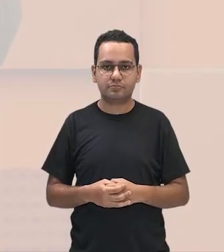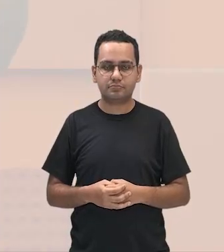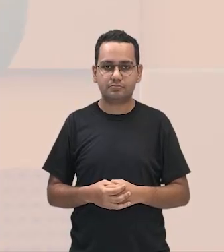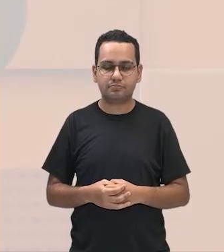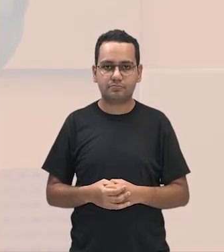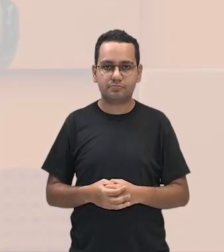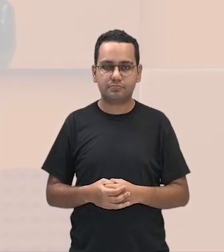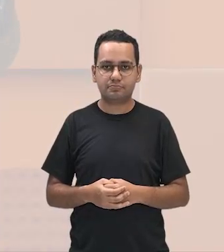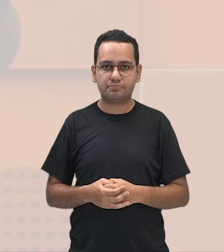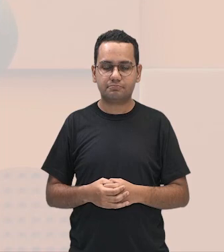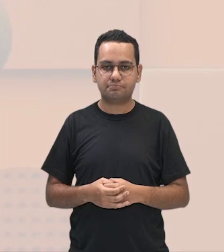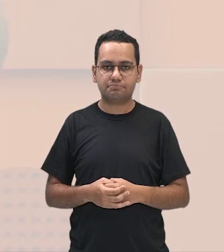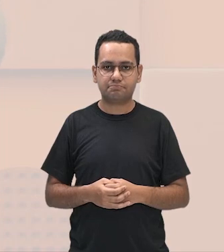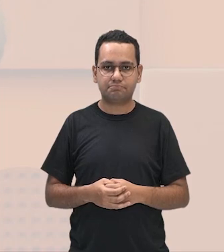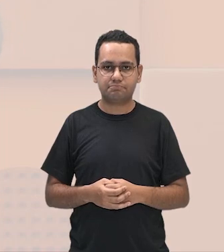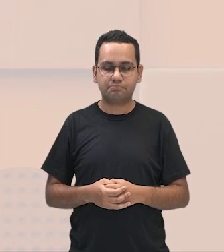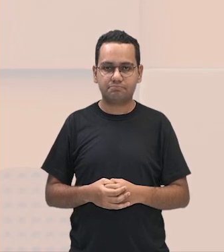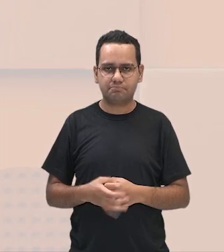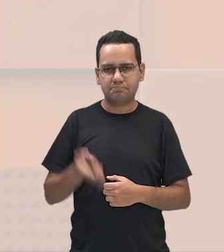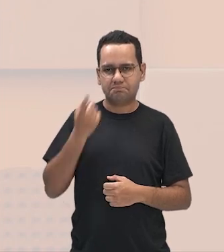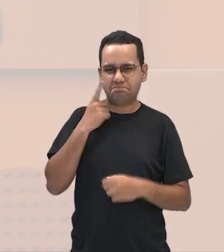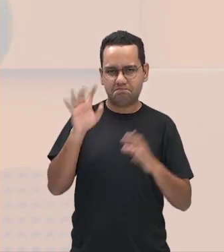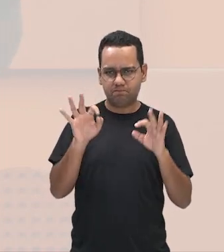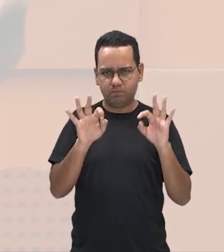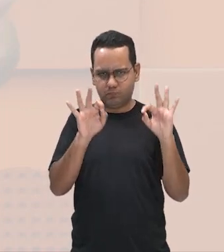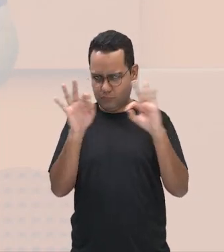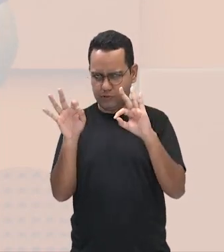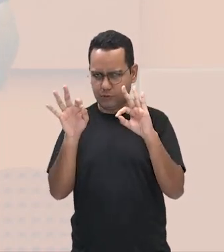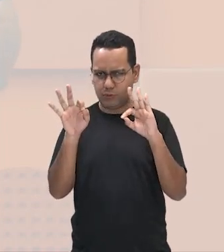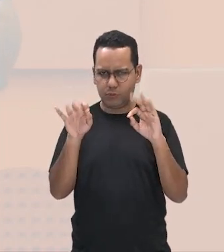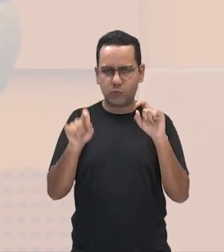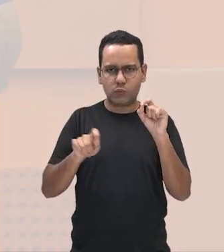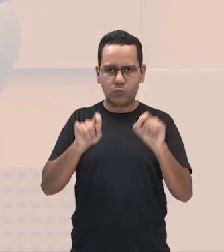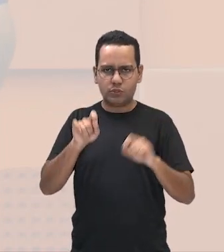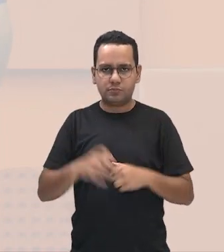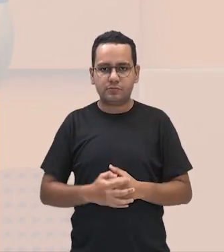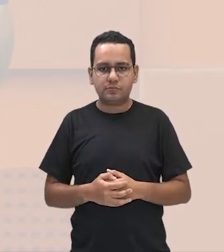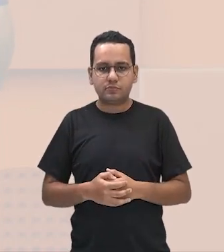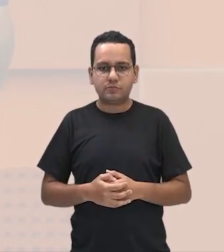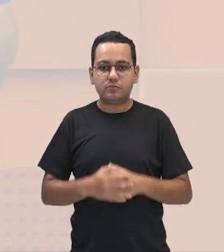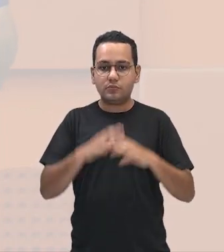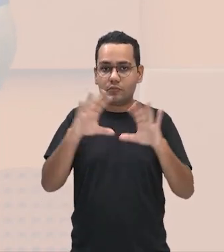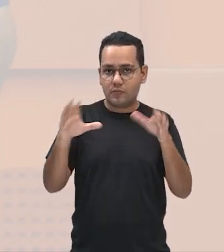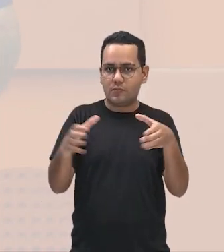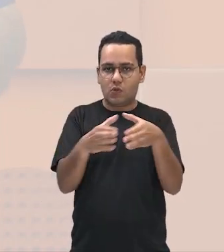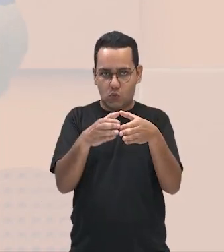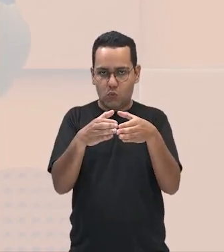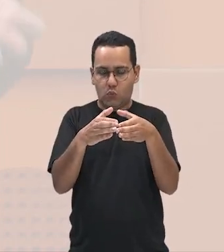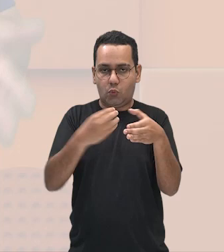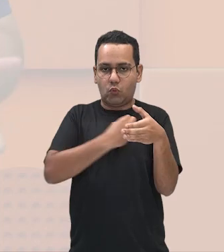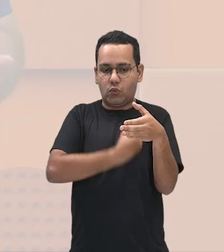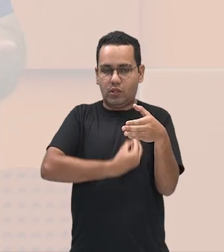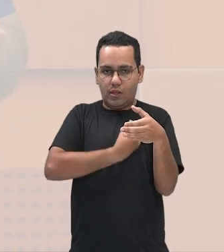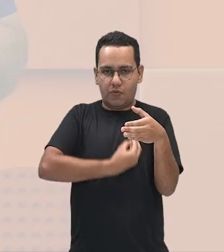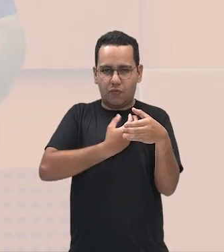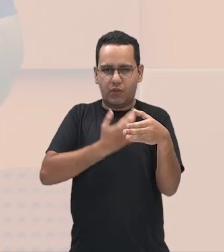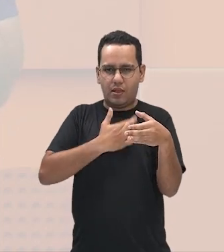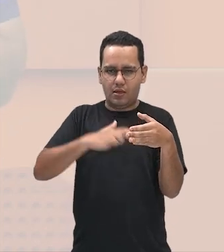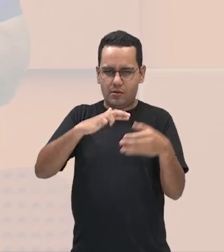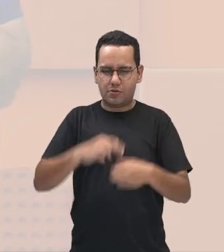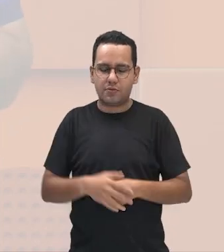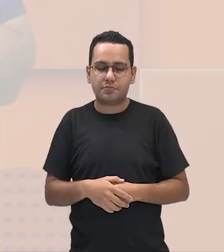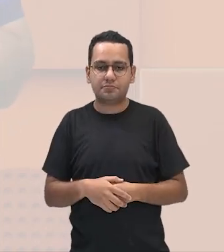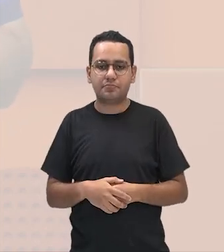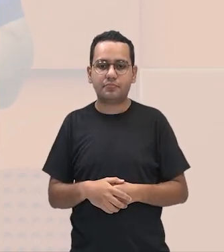Então, acompanharam comigo a importância, então, que nós temos o quê? De uma ordem monástica. E dentro desses monastérios era